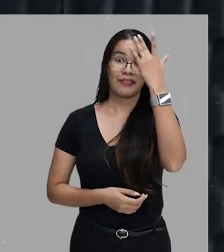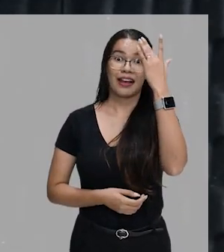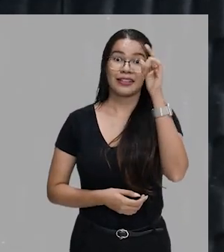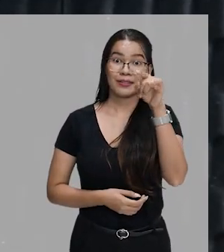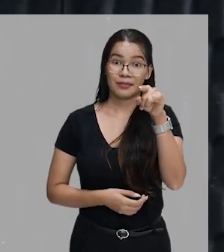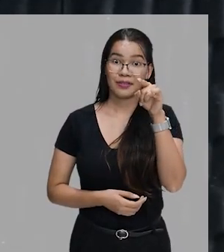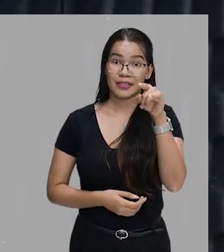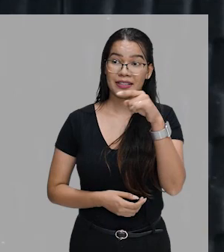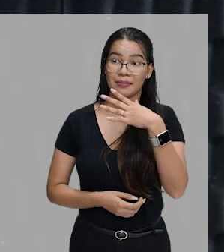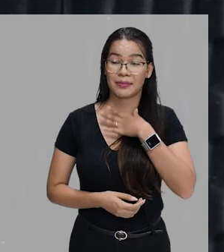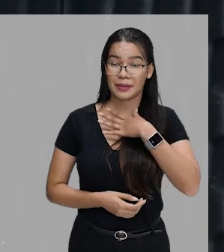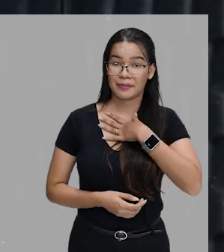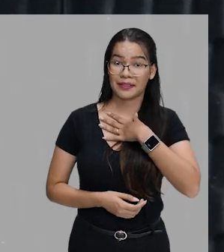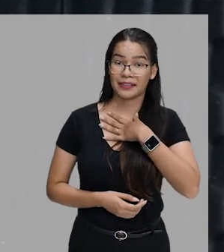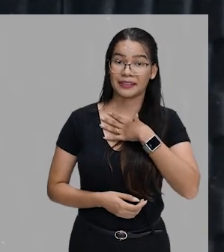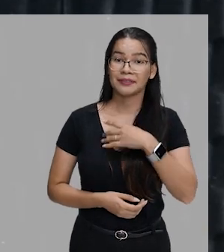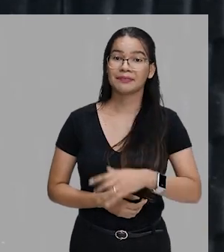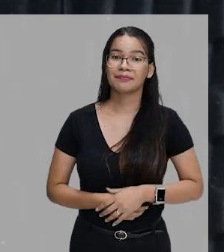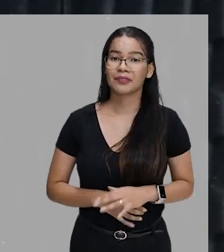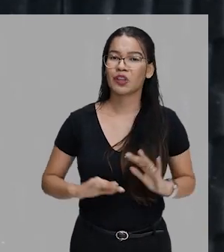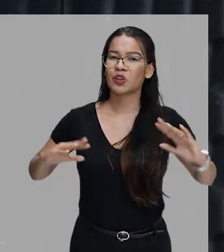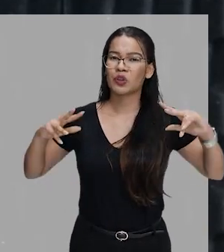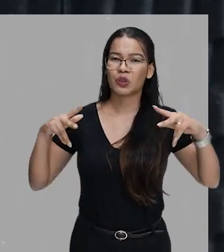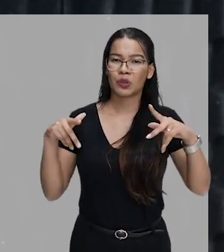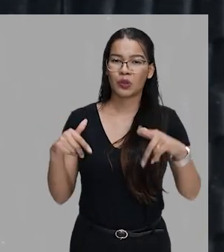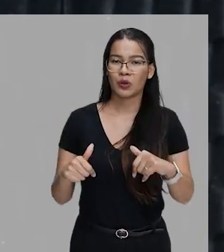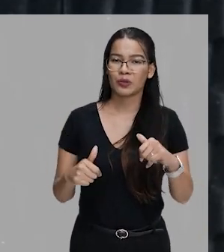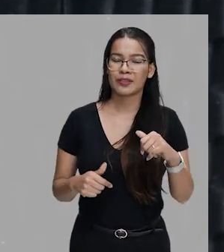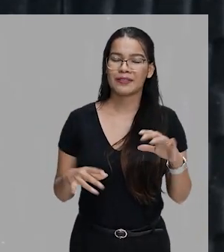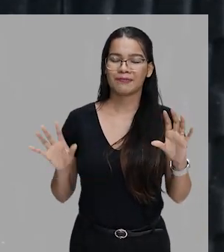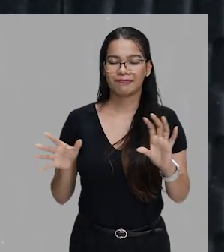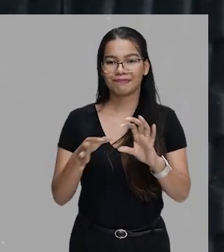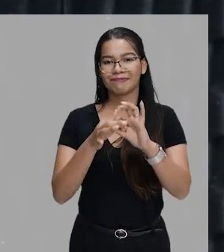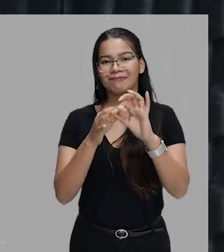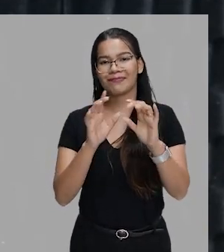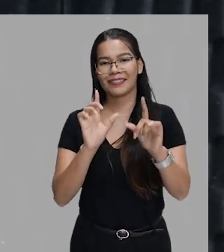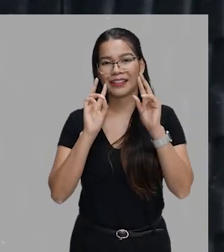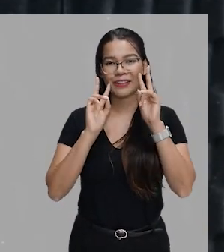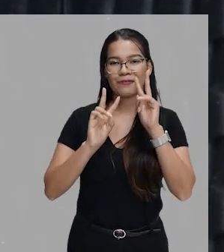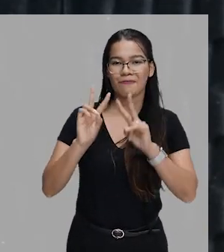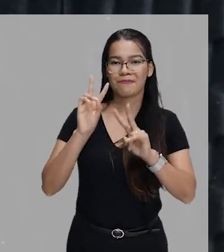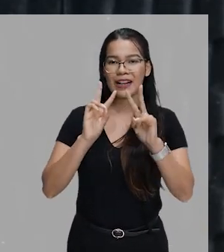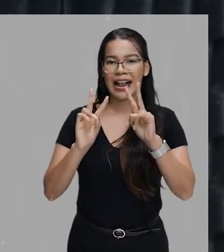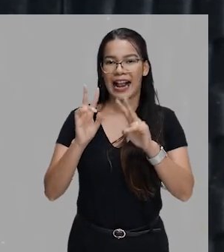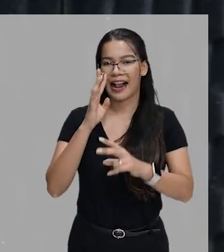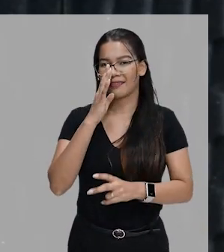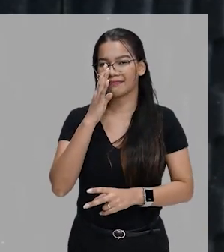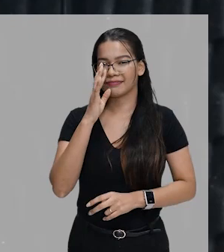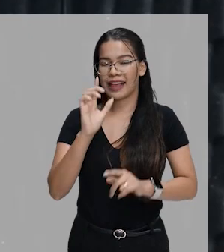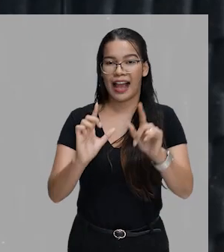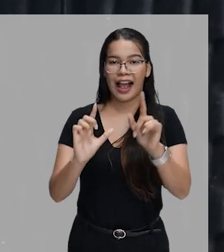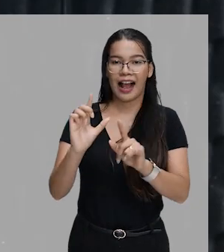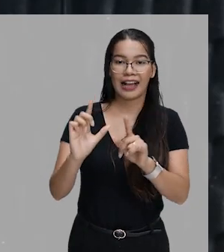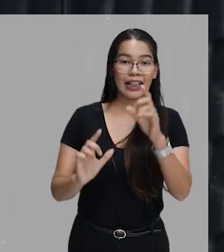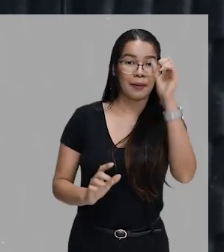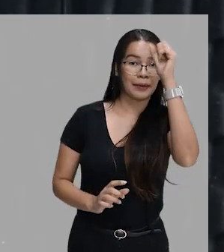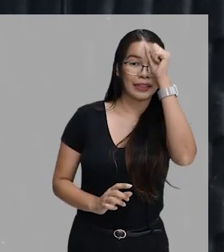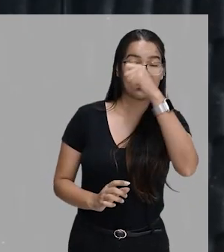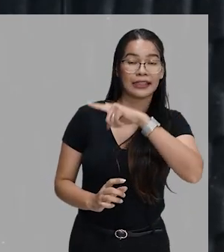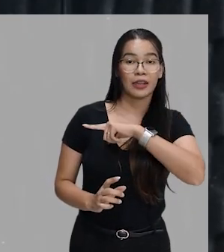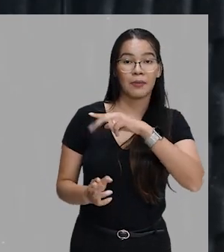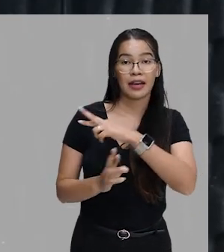para você, para mim, todo mundo ligado aqui na aula, aprendendo que isso aqui tem uma relação